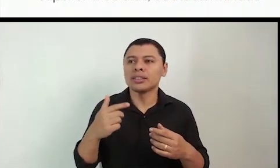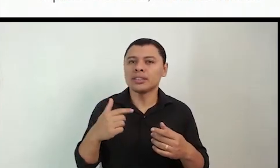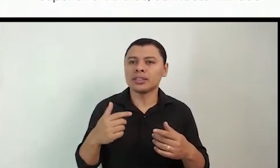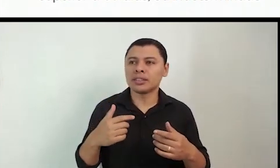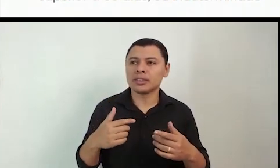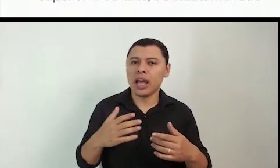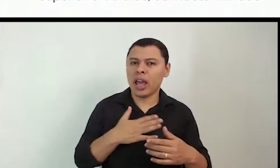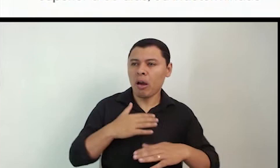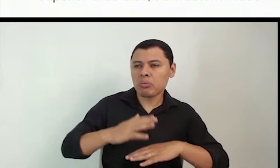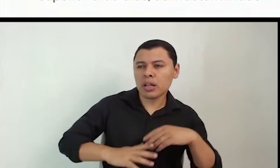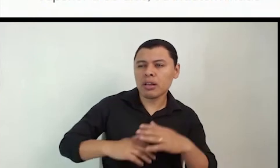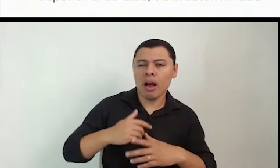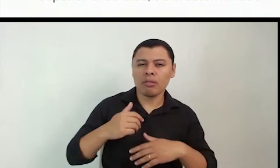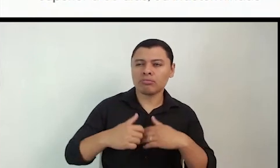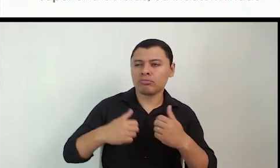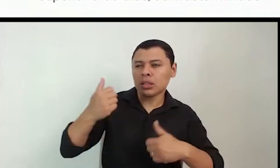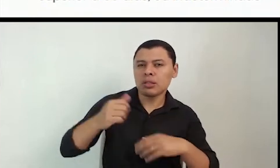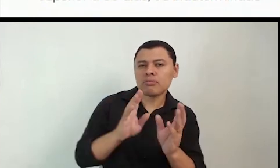entre aspas,